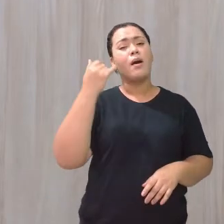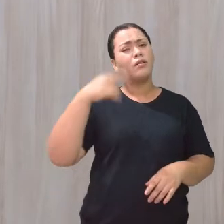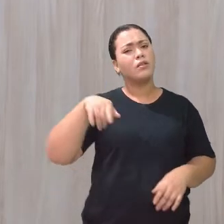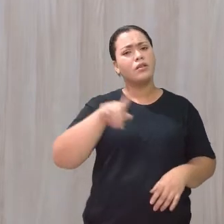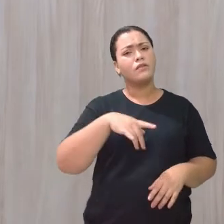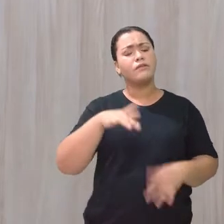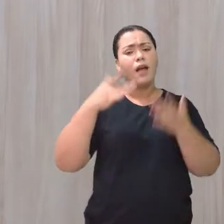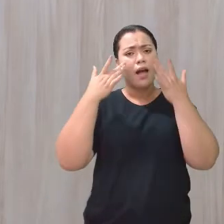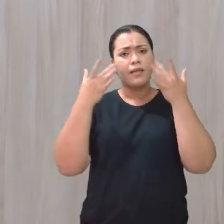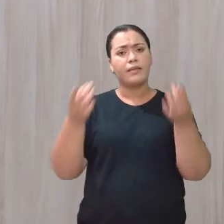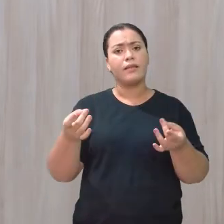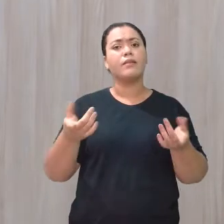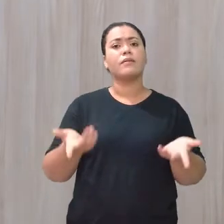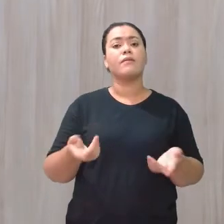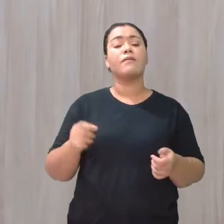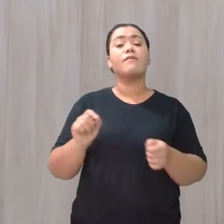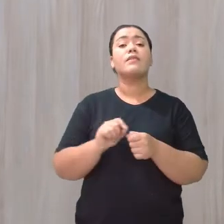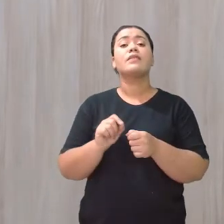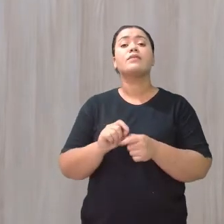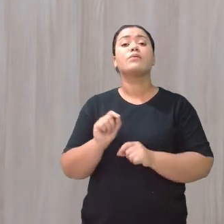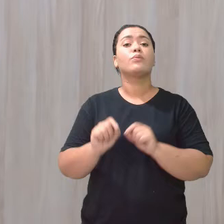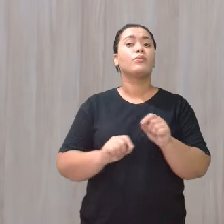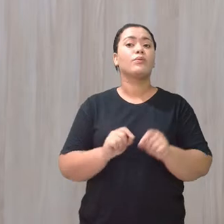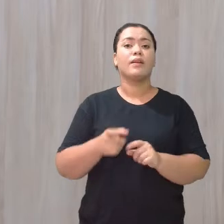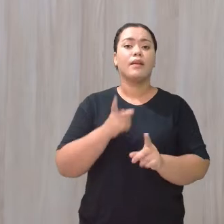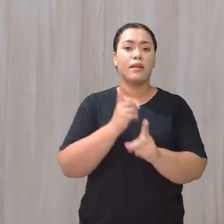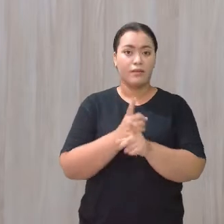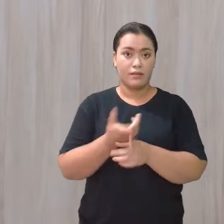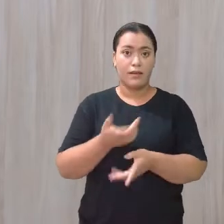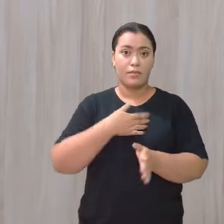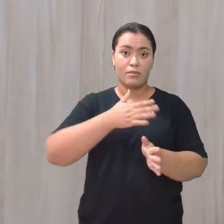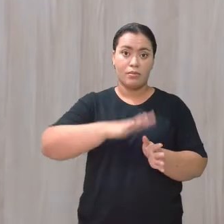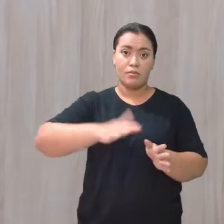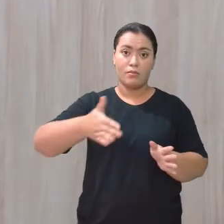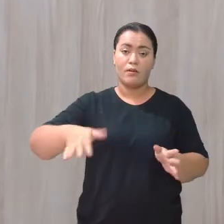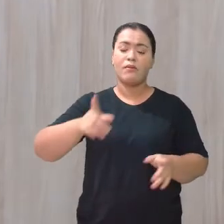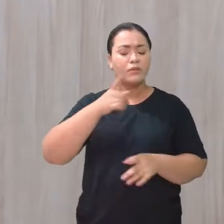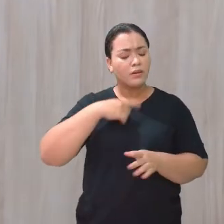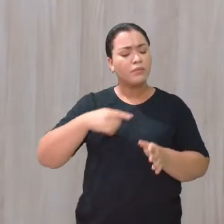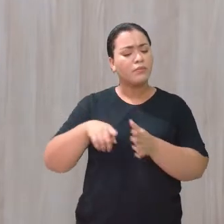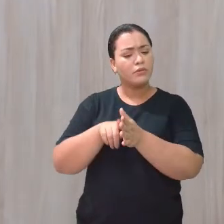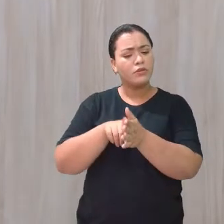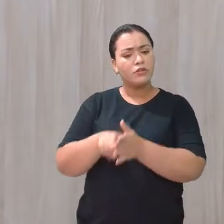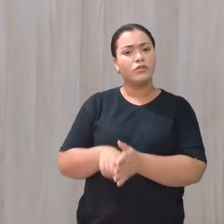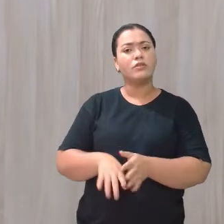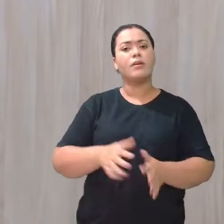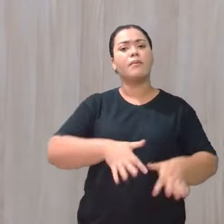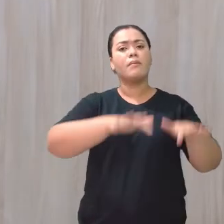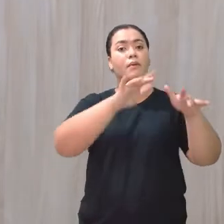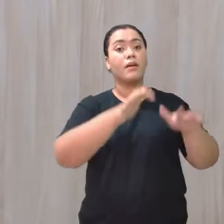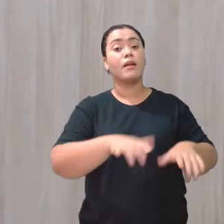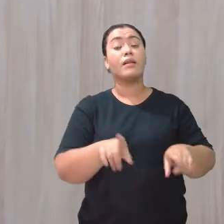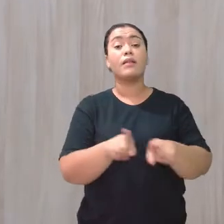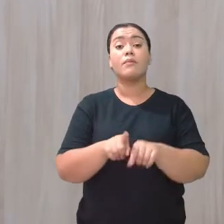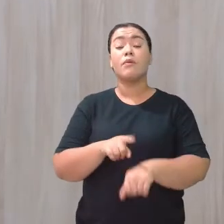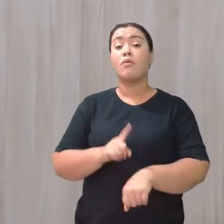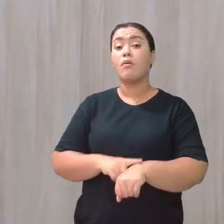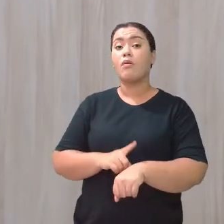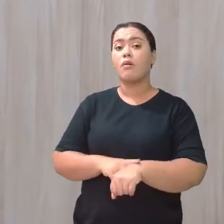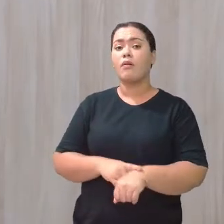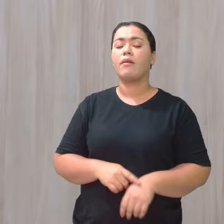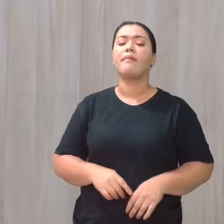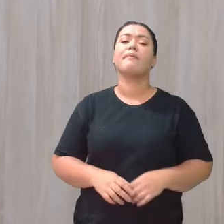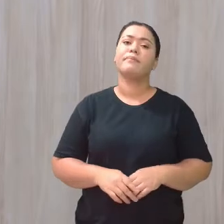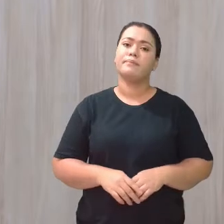professor, o que é que a gente vai fazer no mar, o que é que a gente vai querer encontrar lá. Então pesquisa a maré e o horário. Lembrando sempre, né, professora,